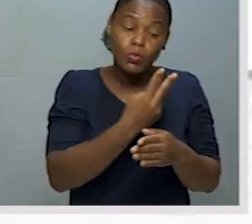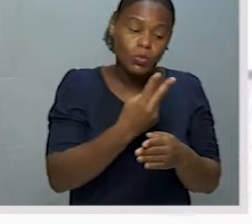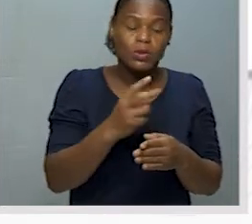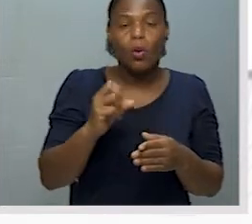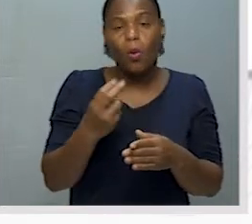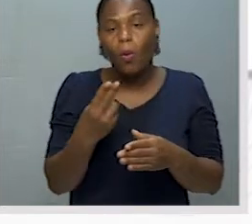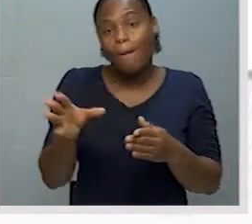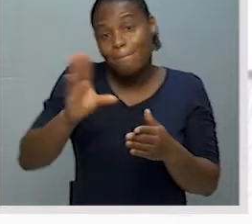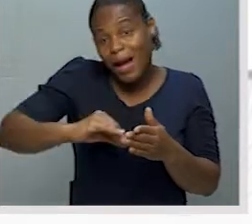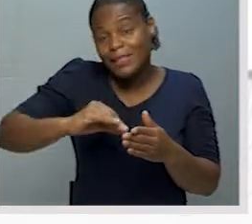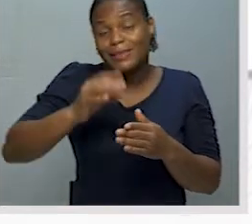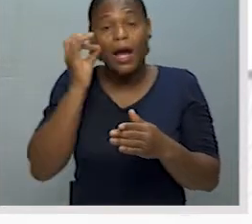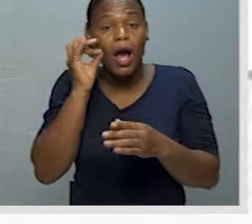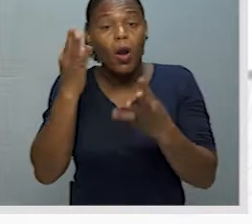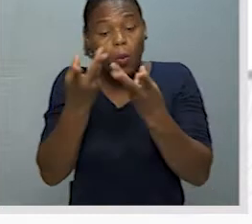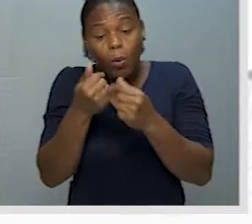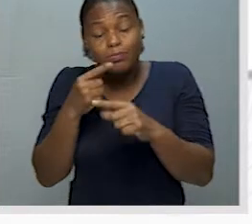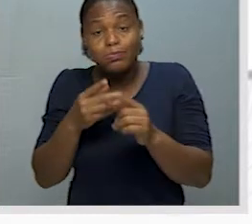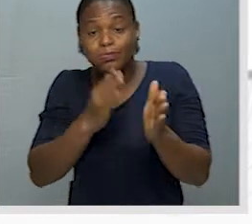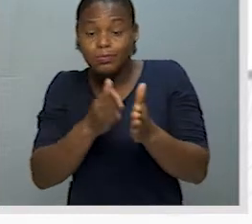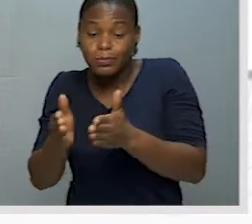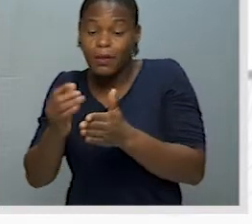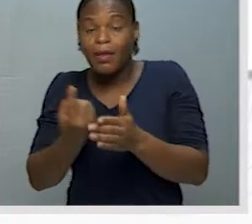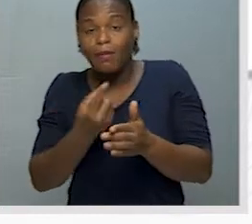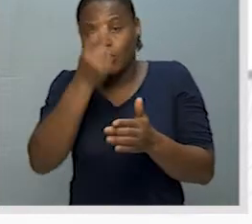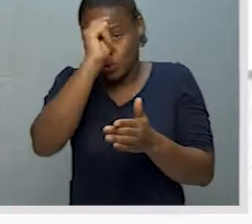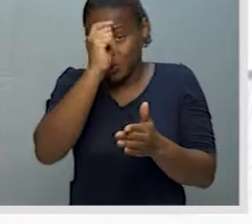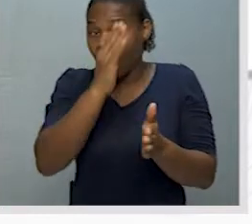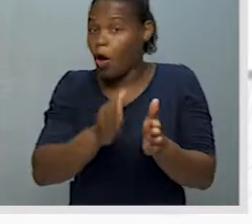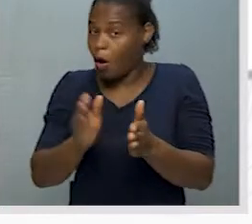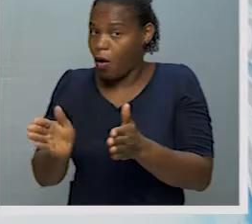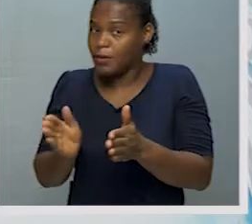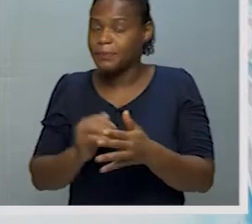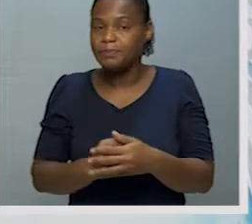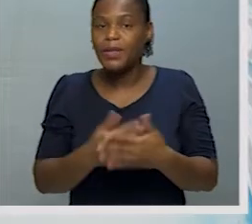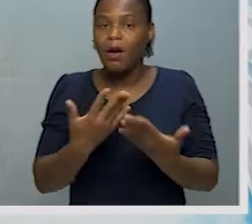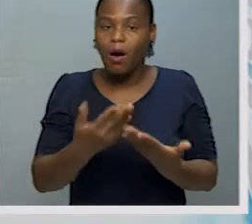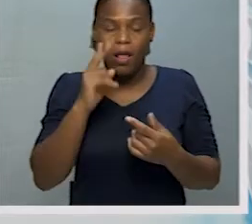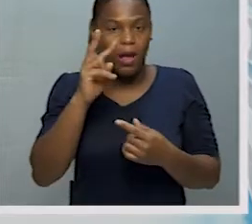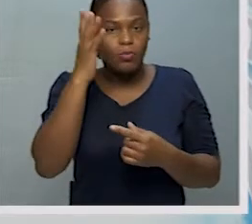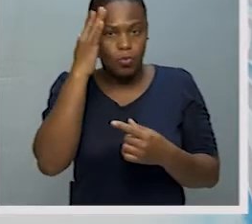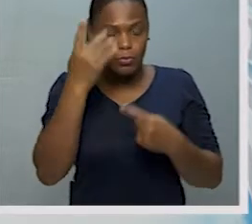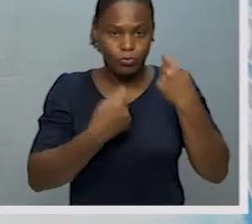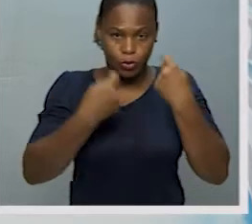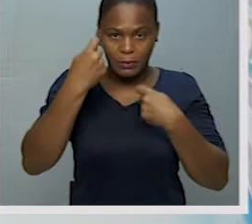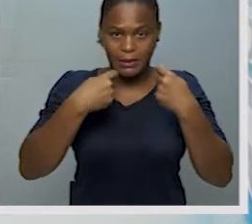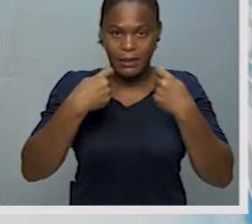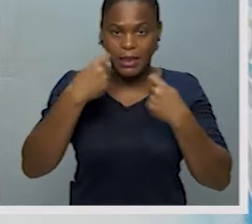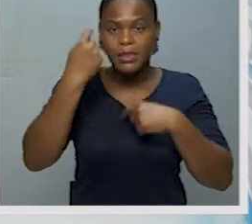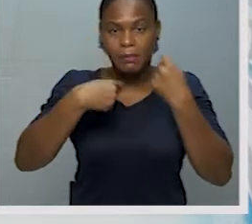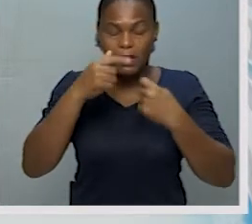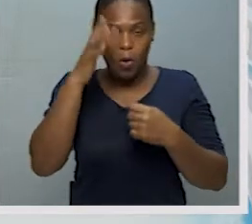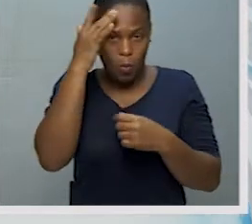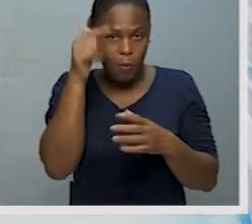ser realizadas respeitando determinada ordem. Agora vamos ter expressões e nessas